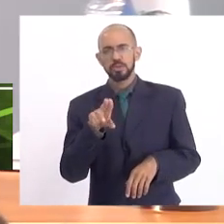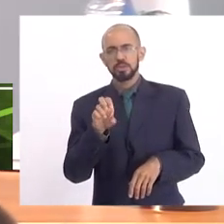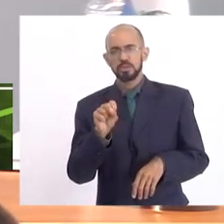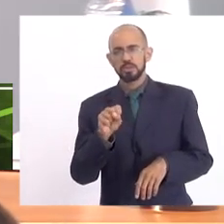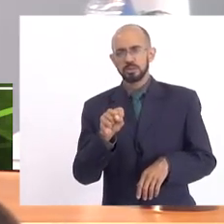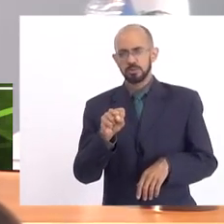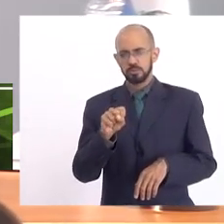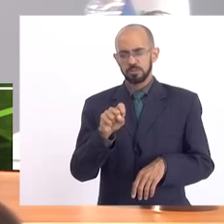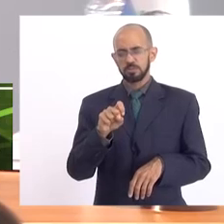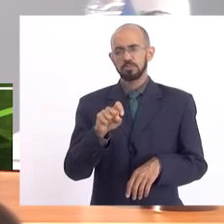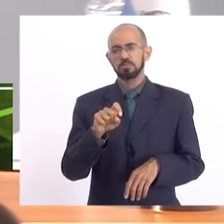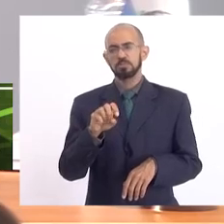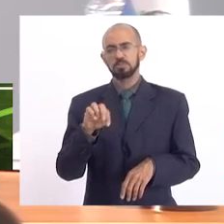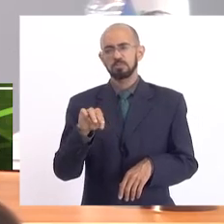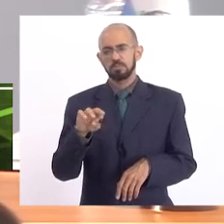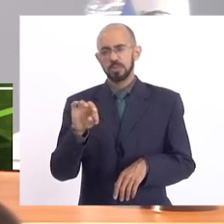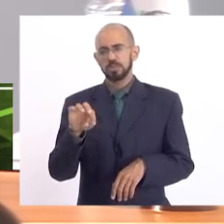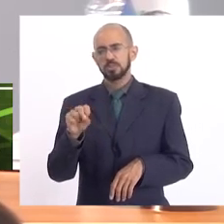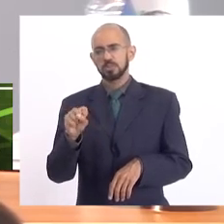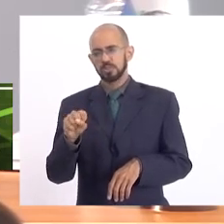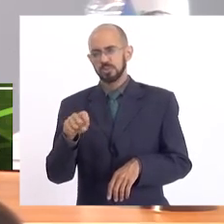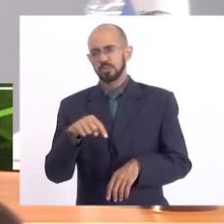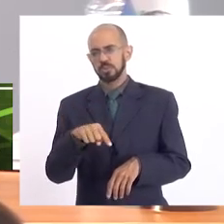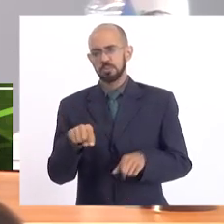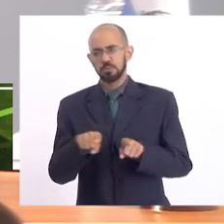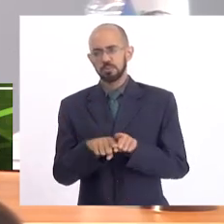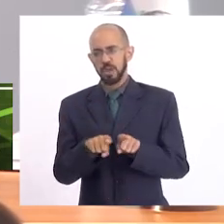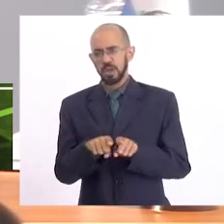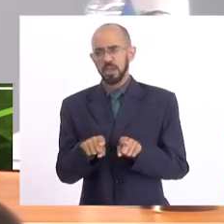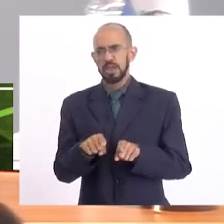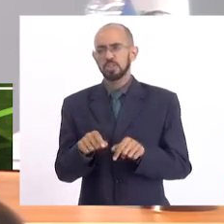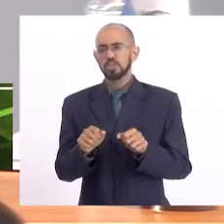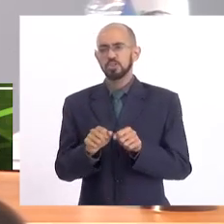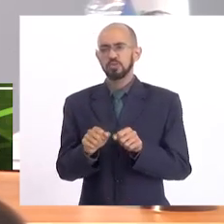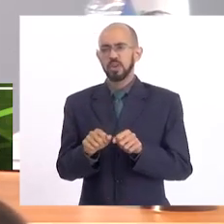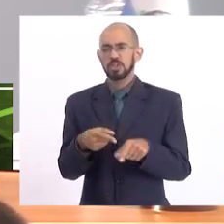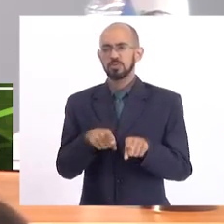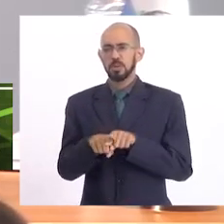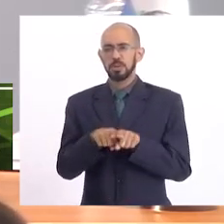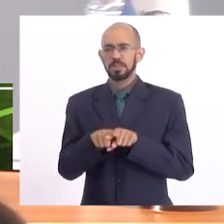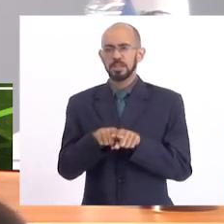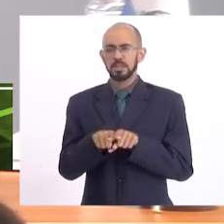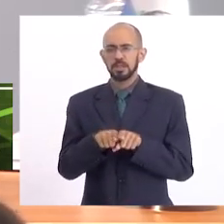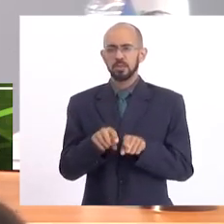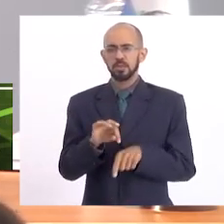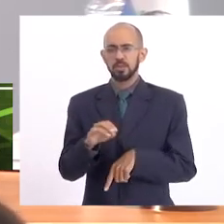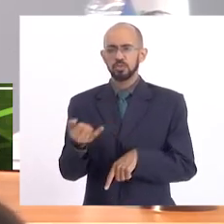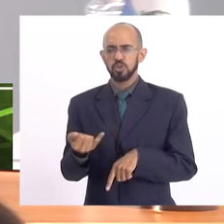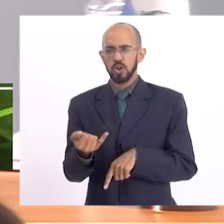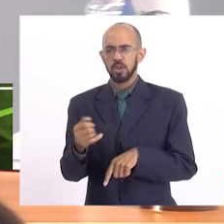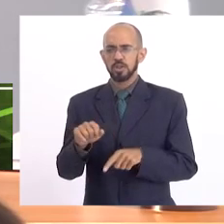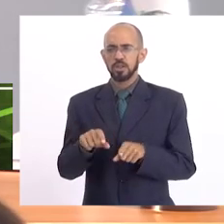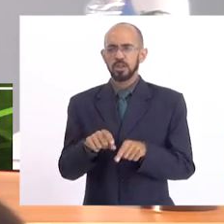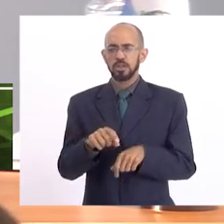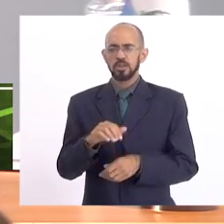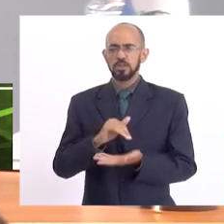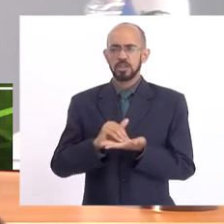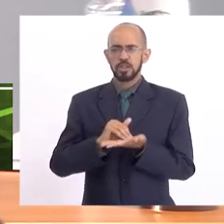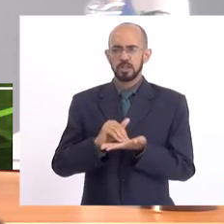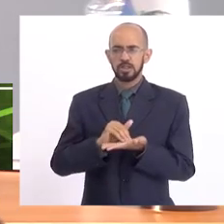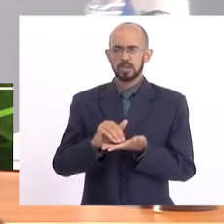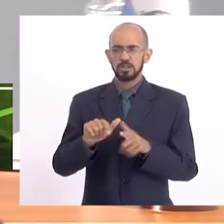né, que nós fechamos agora uma parceria com o Tribunal de Justiça, com a Secretaria de Trabalho,